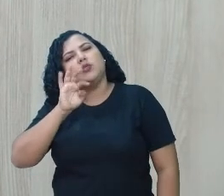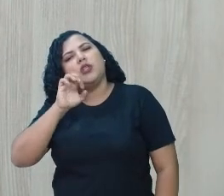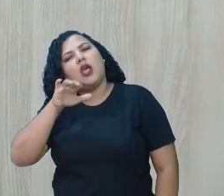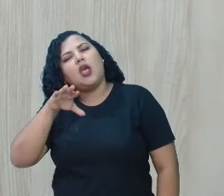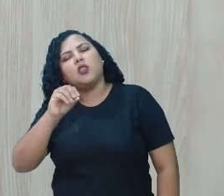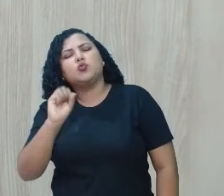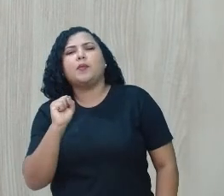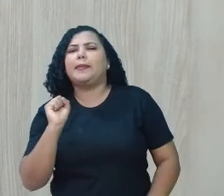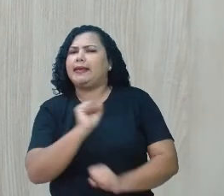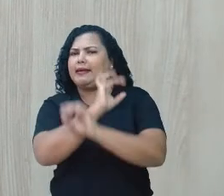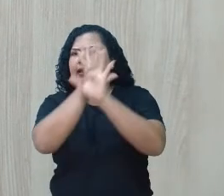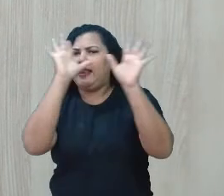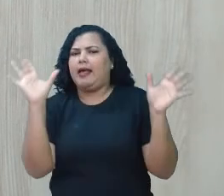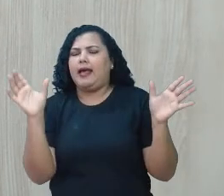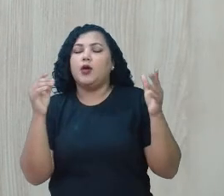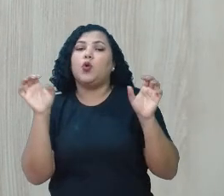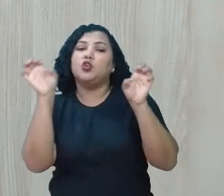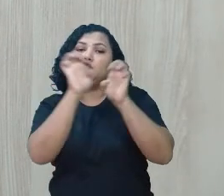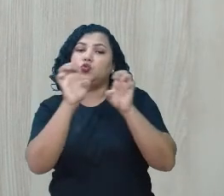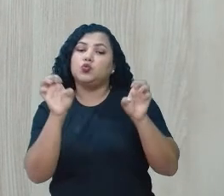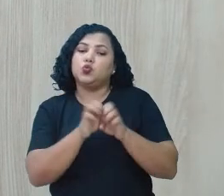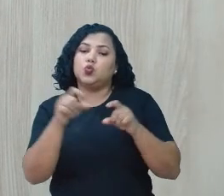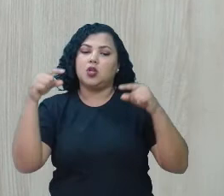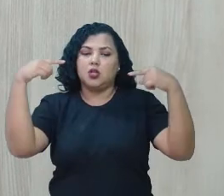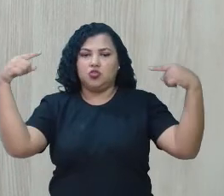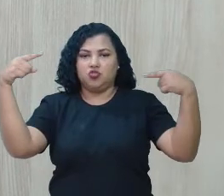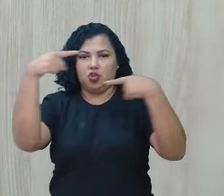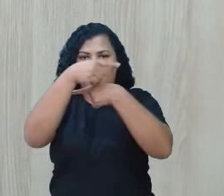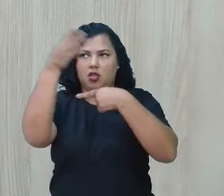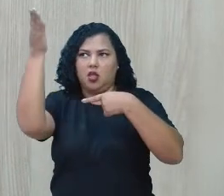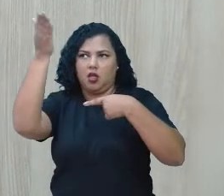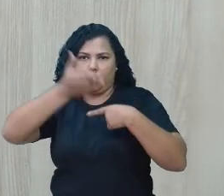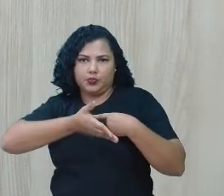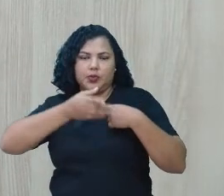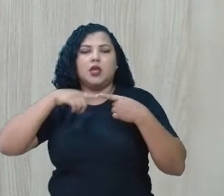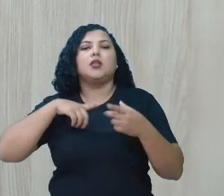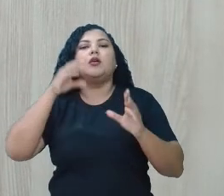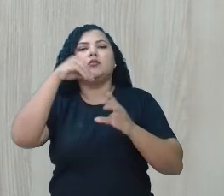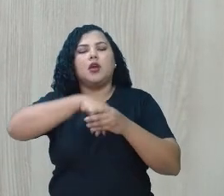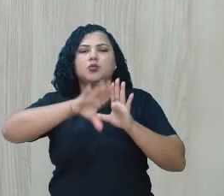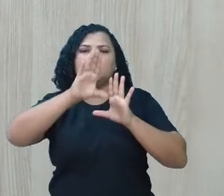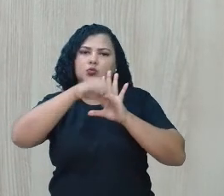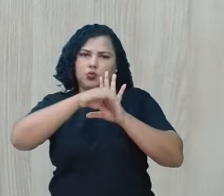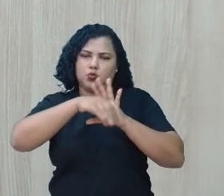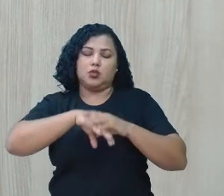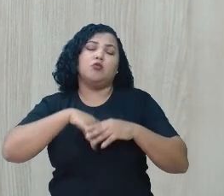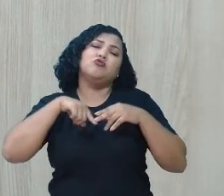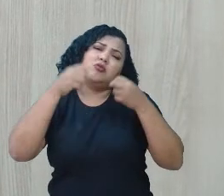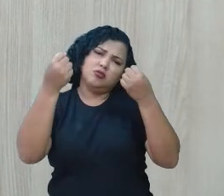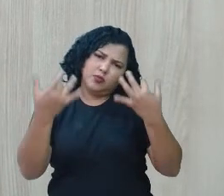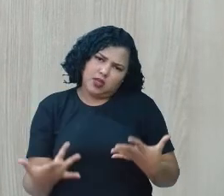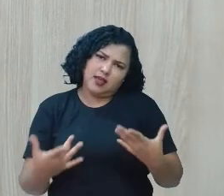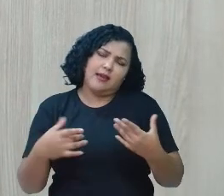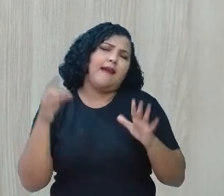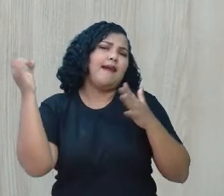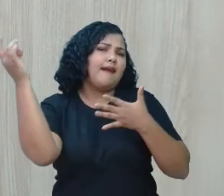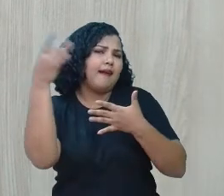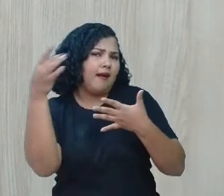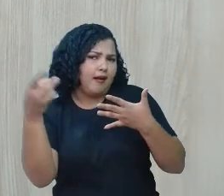aquela estrutura das retas paralelas cortadas por transversais em cima desses conceitos, né? Então, como eu disse, cada